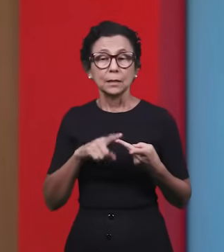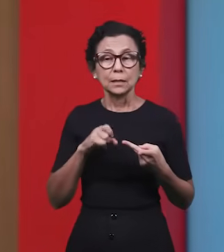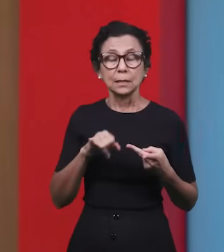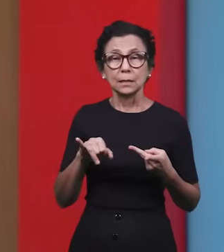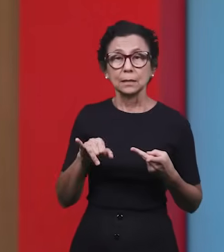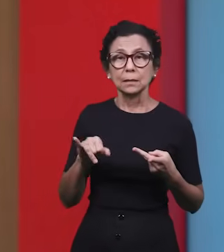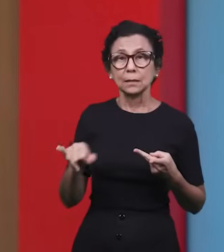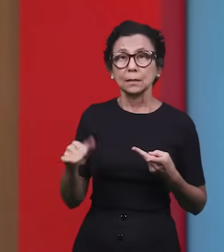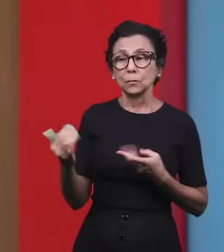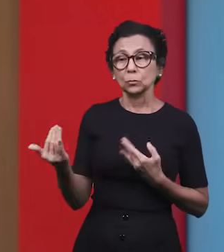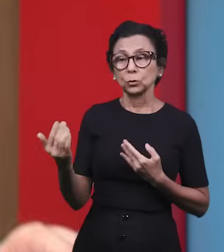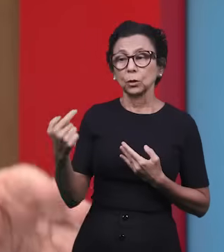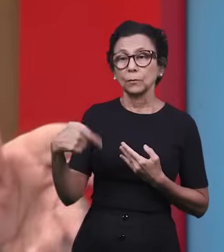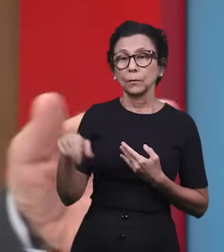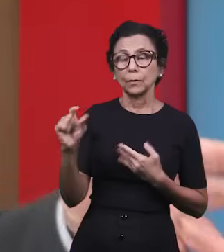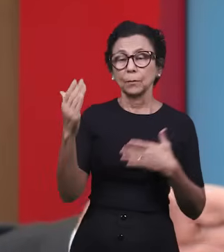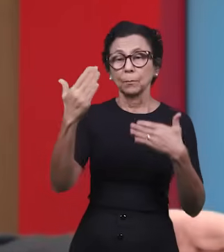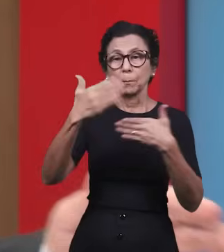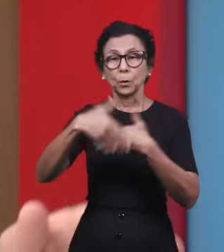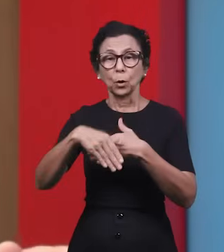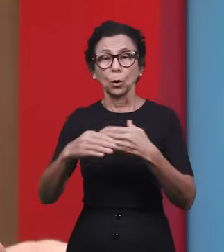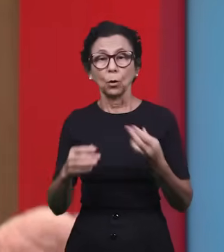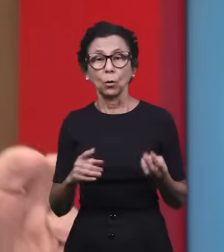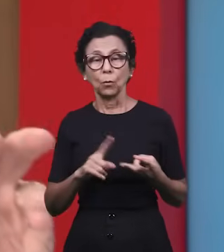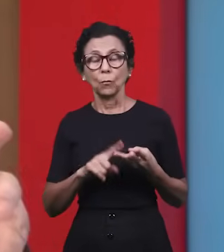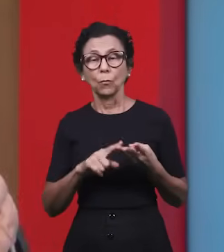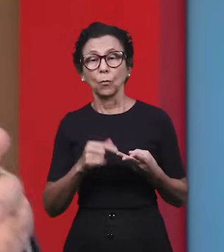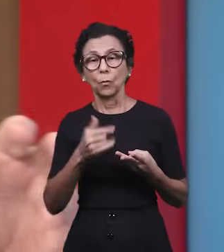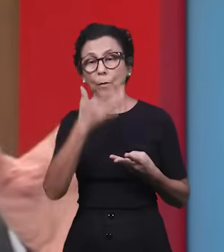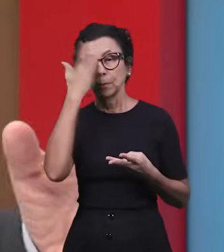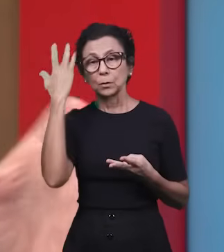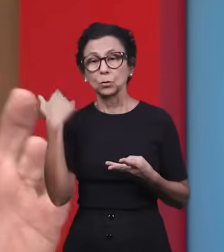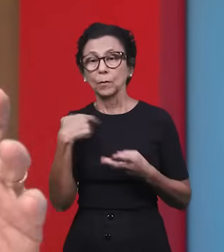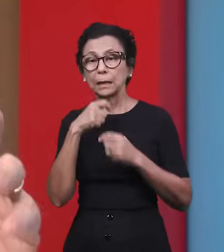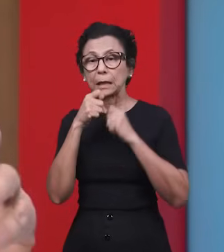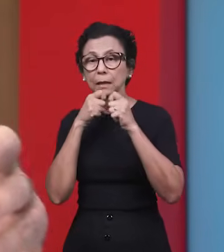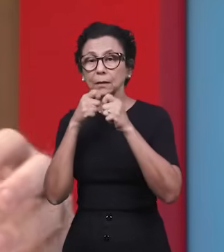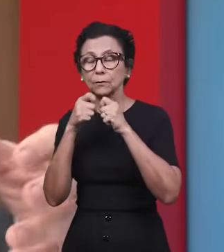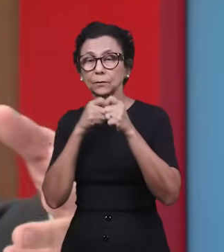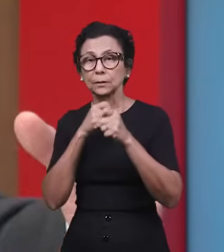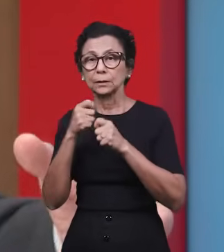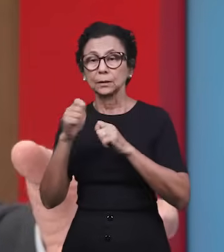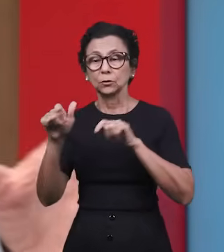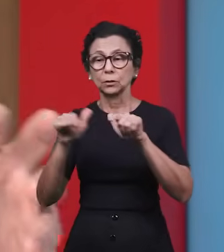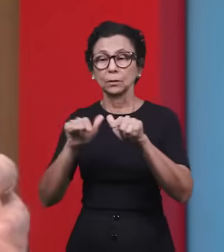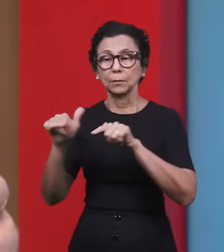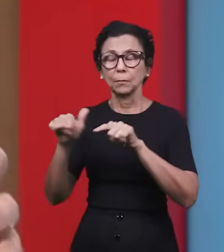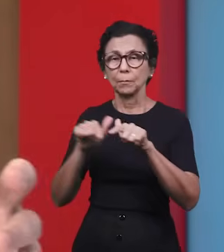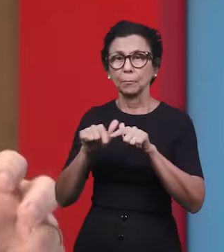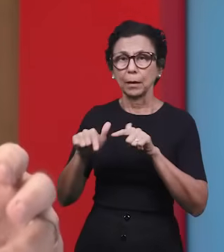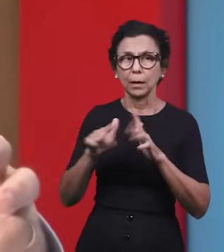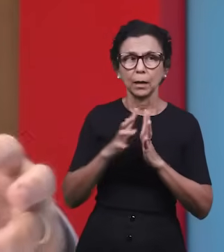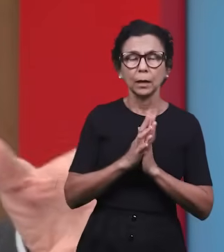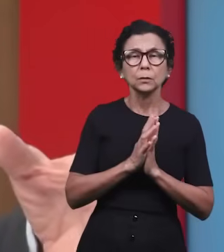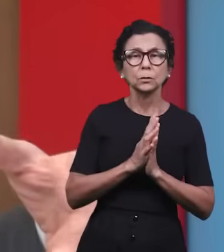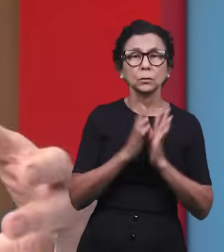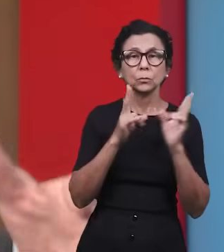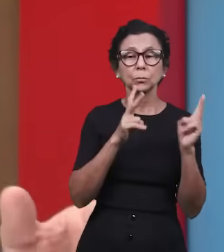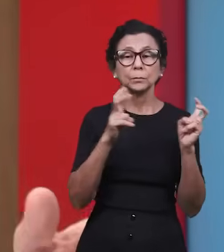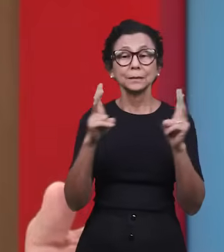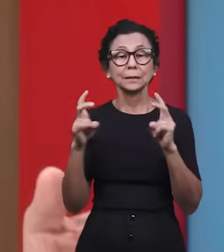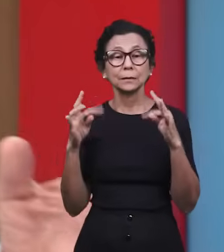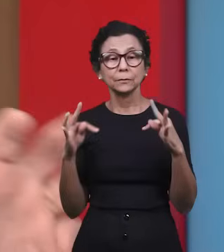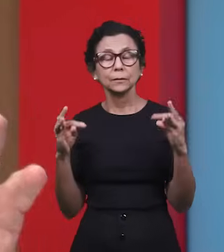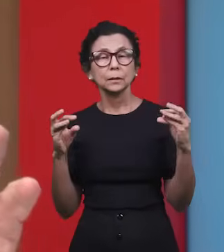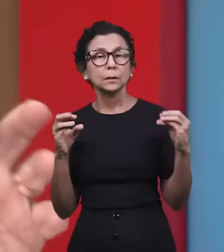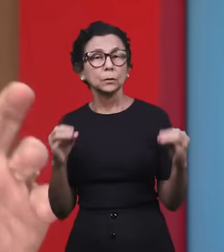o jovem vai fazer uma prova, o irmão vai fazer uma entrevista de emprego, ele procura cercar com os cuidados, aqueles